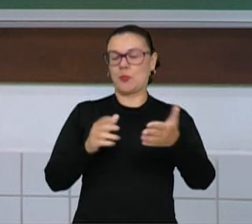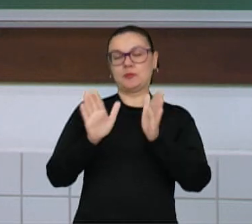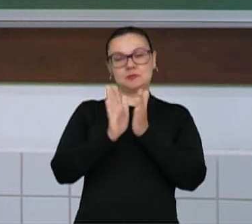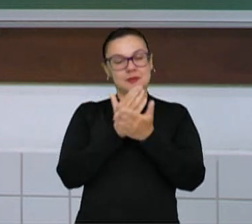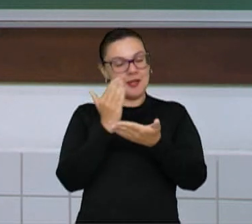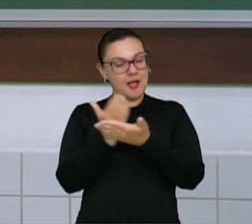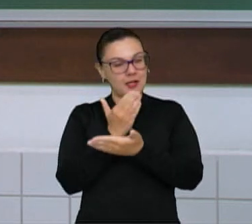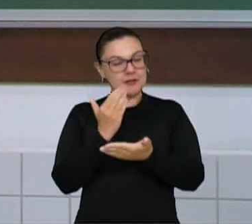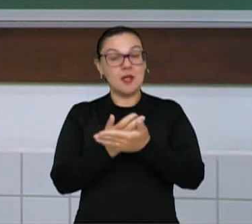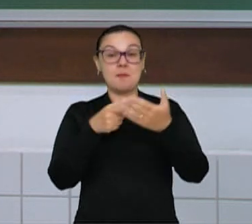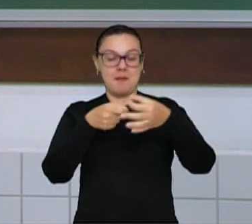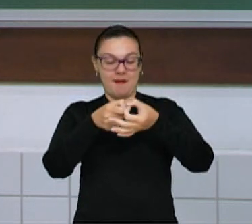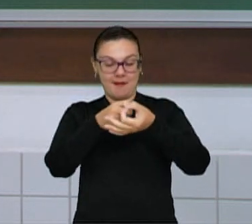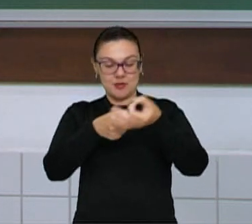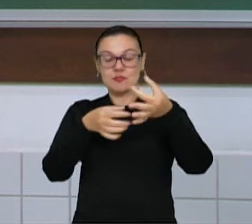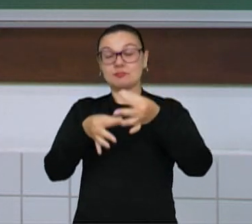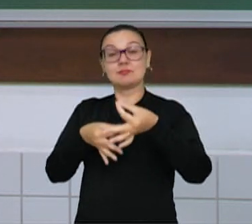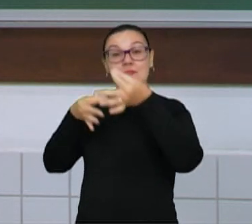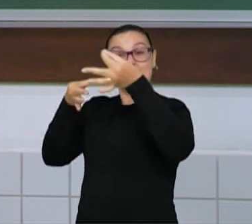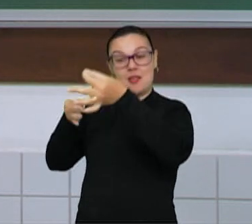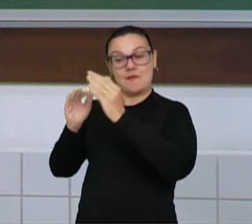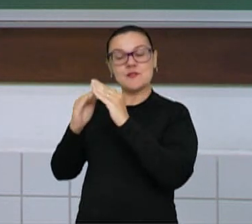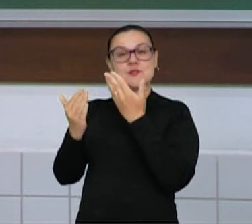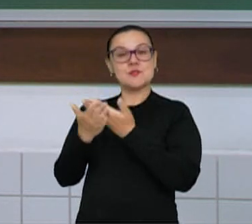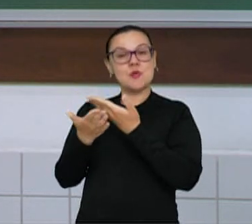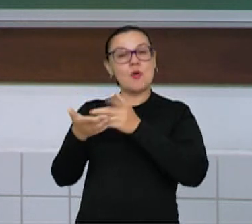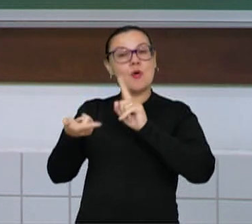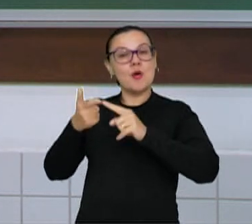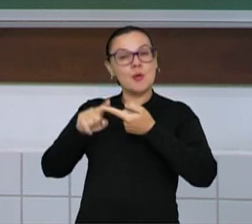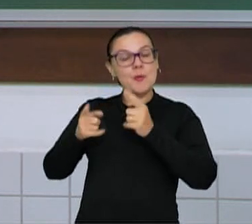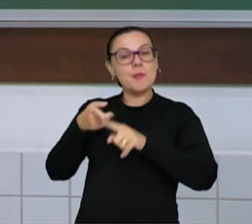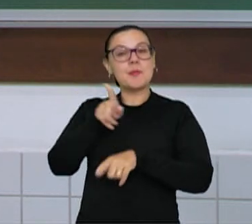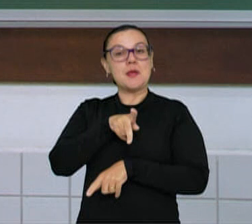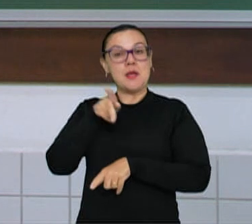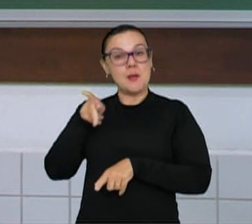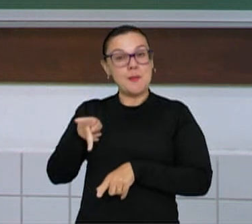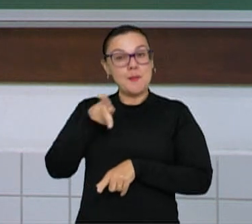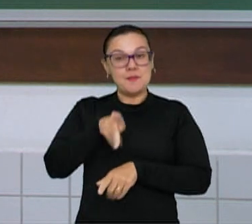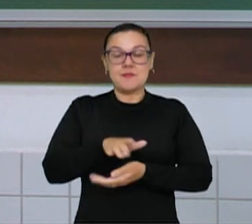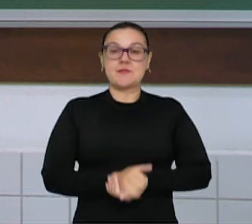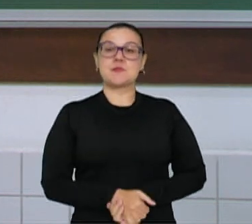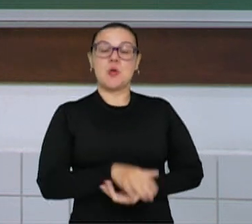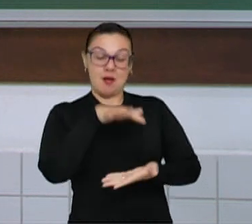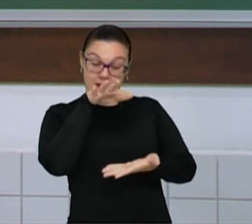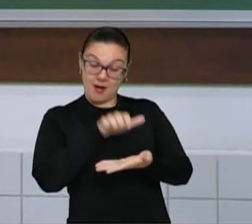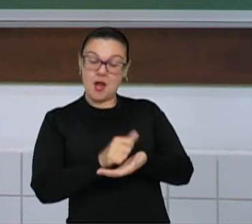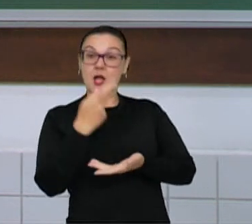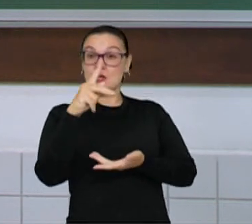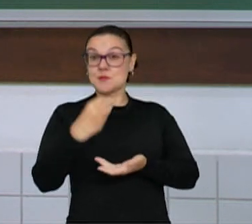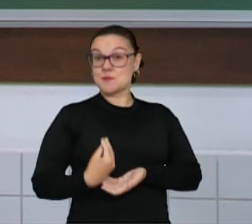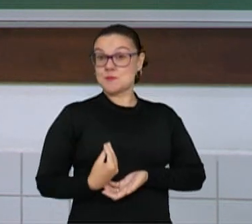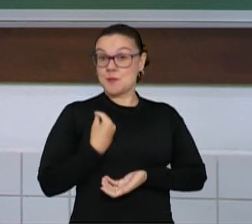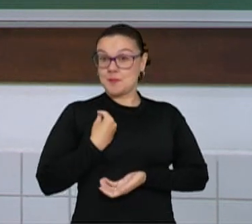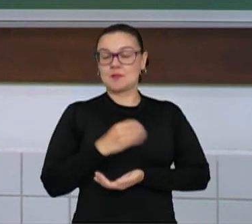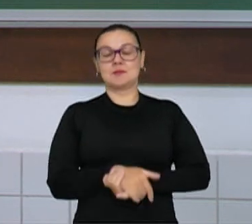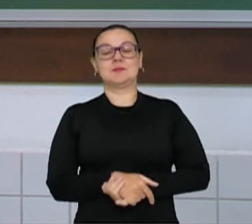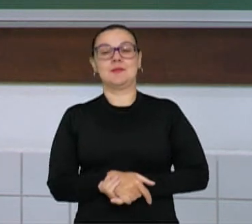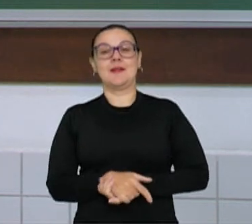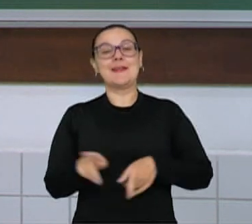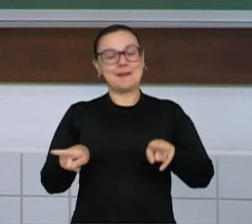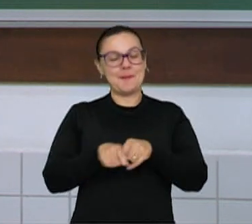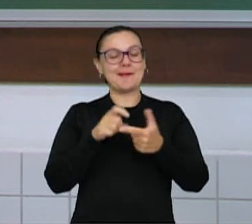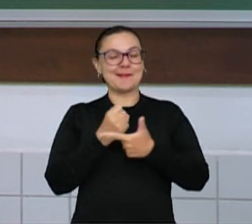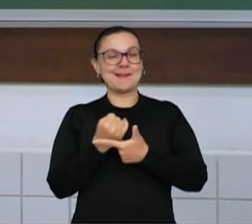caderno? Leva essas atividades respondidas lá no teu colégio, entrega lá para o professor, garante a presença e garante também